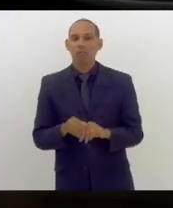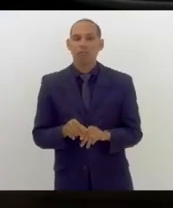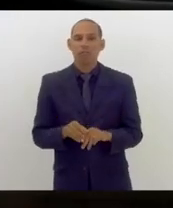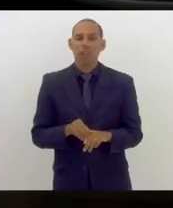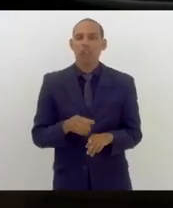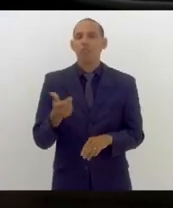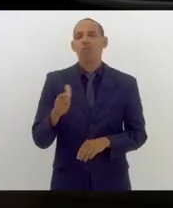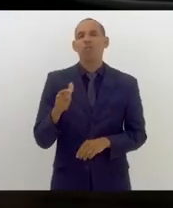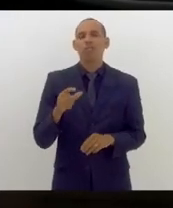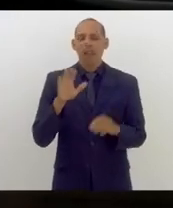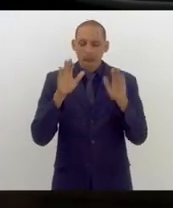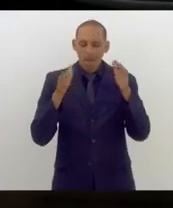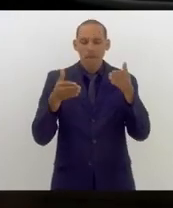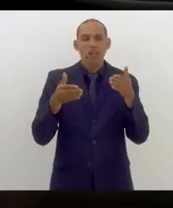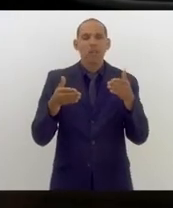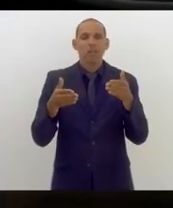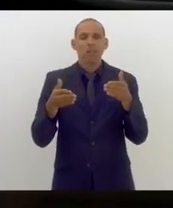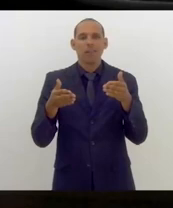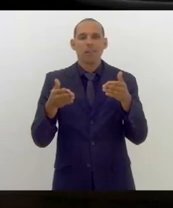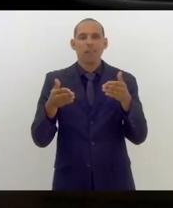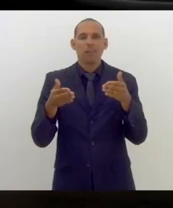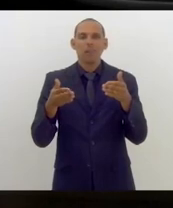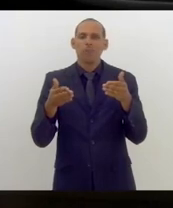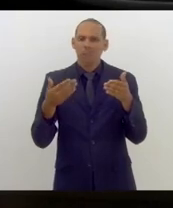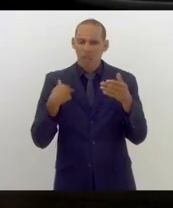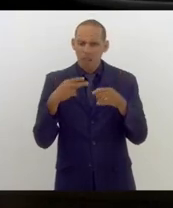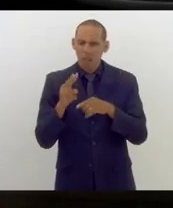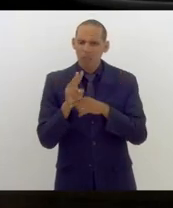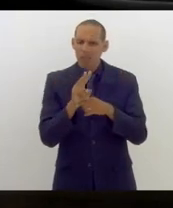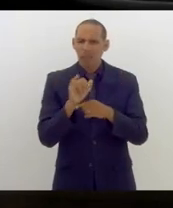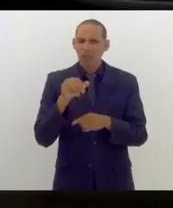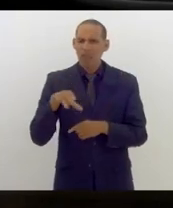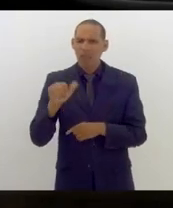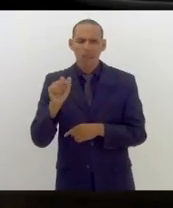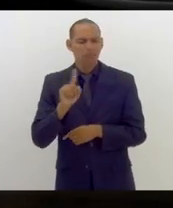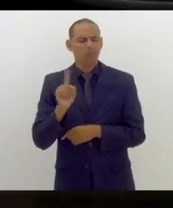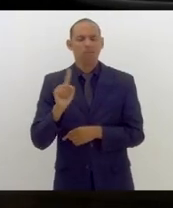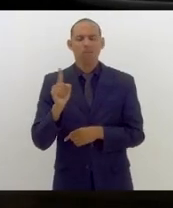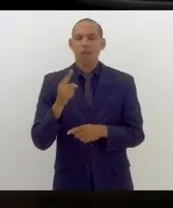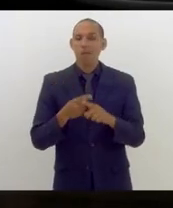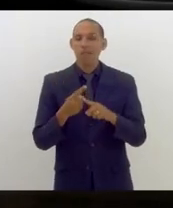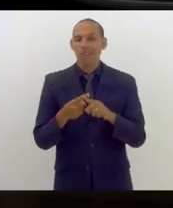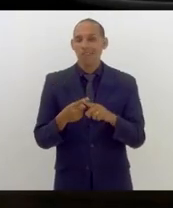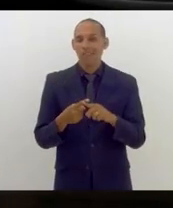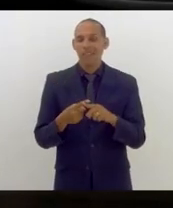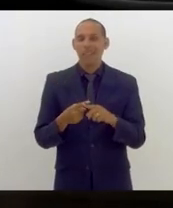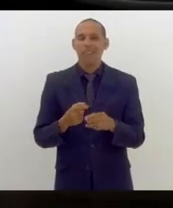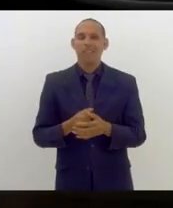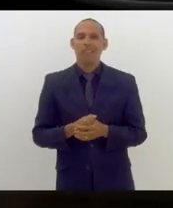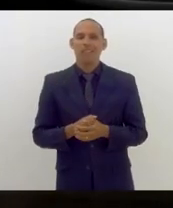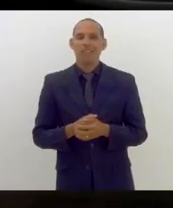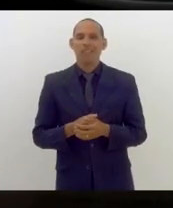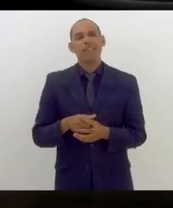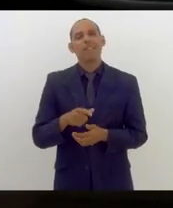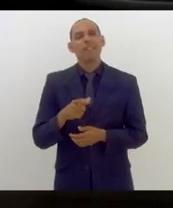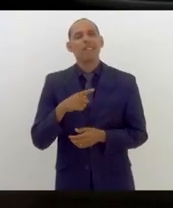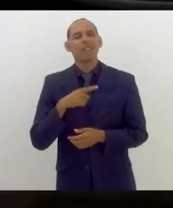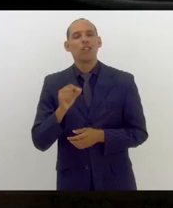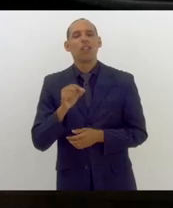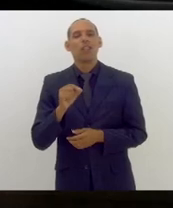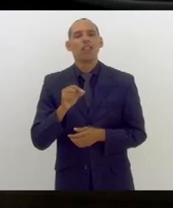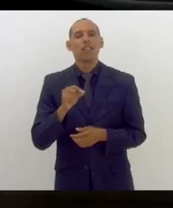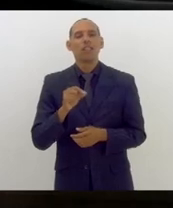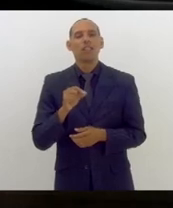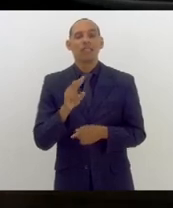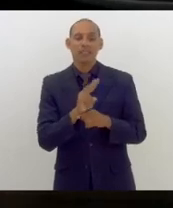específica para ele tá eu não tô defendendo de ideia não porque na verdade é tempo a questão lá da reserva de